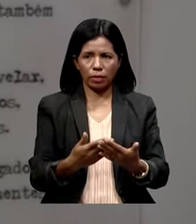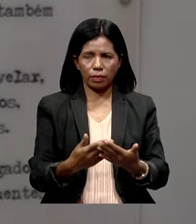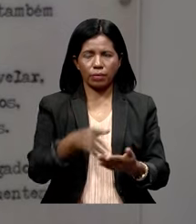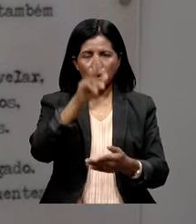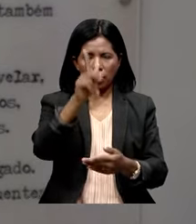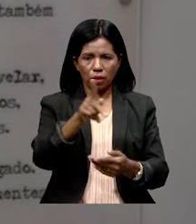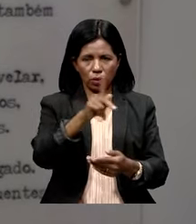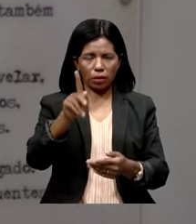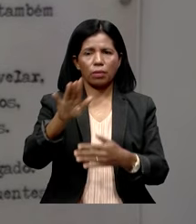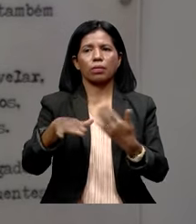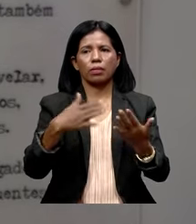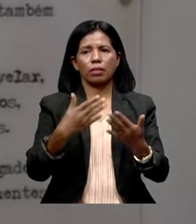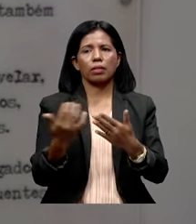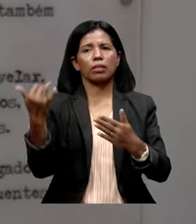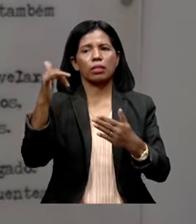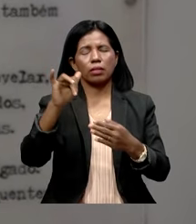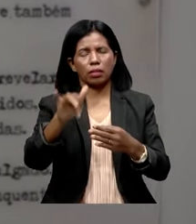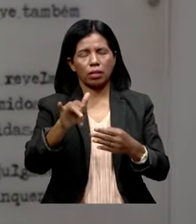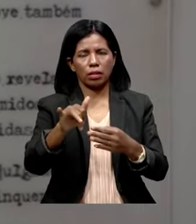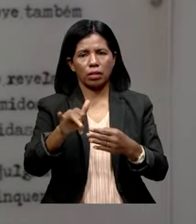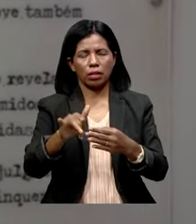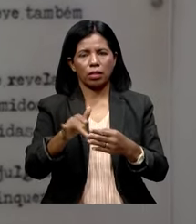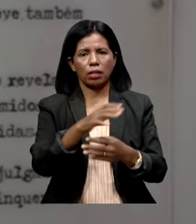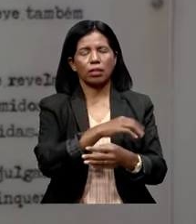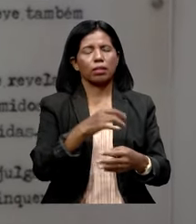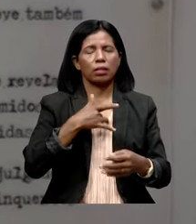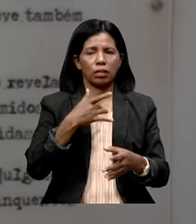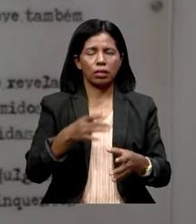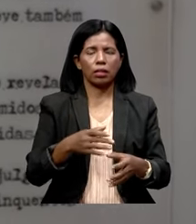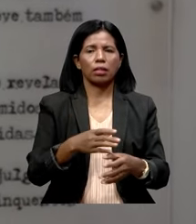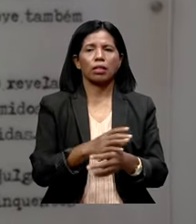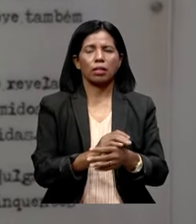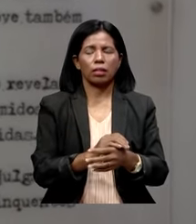católico Sira da raiz quando a ba irané também